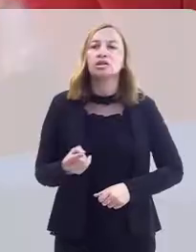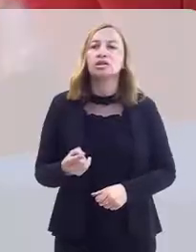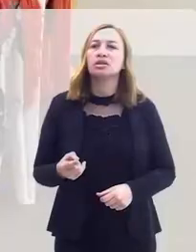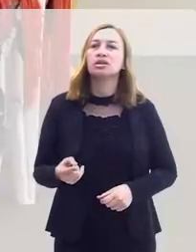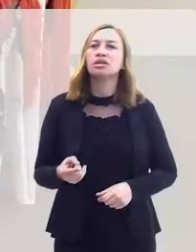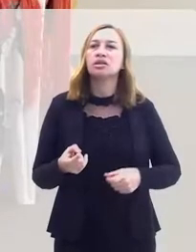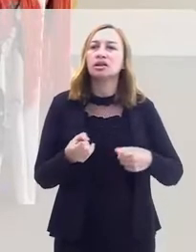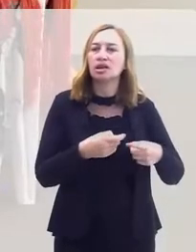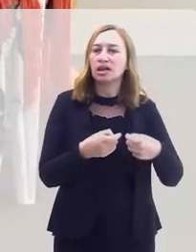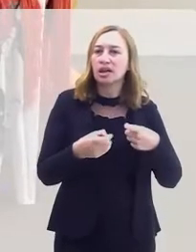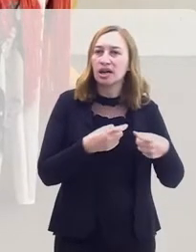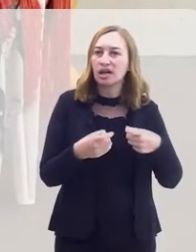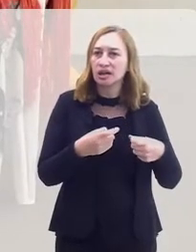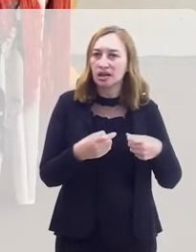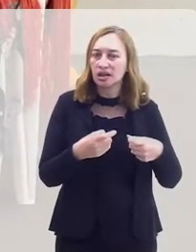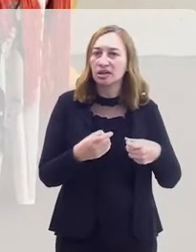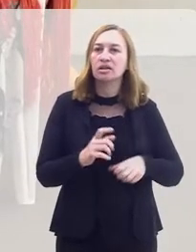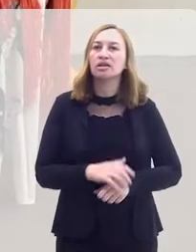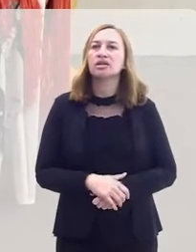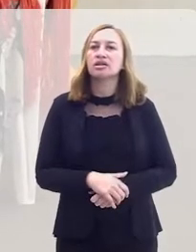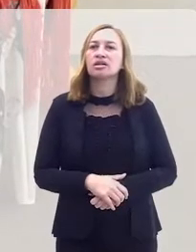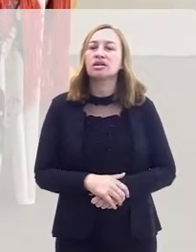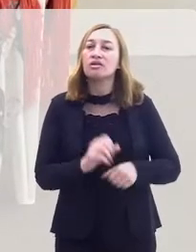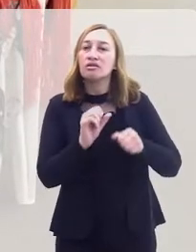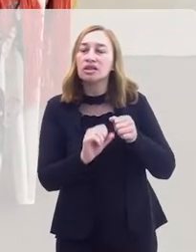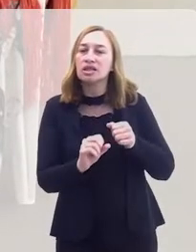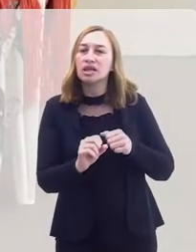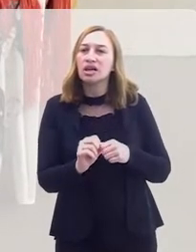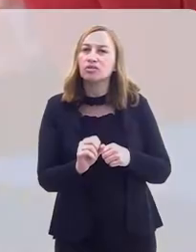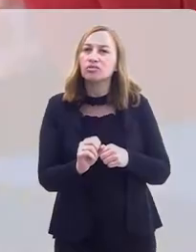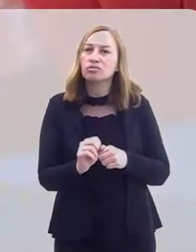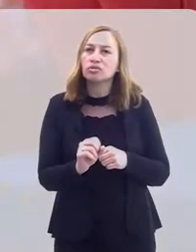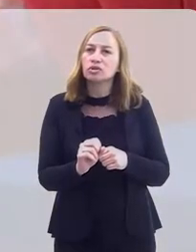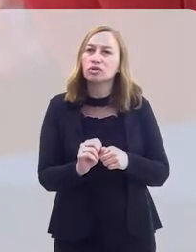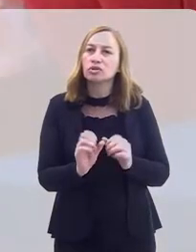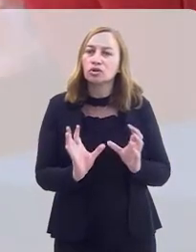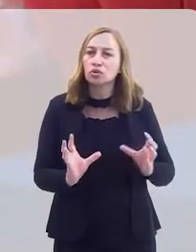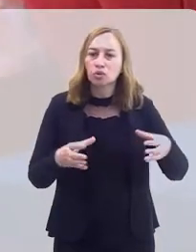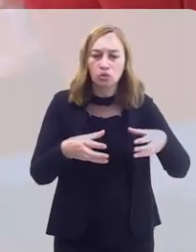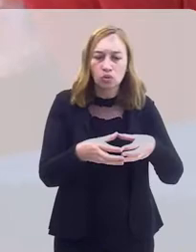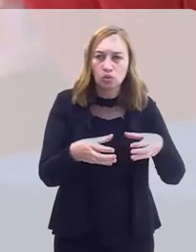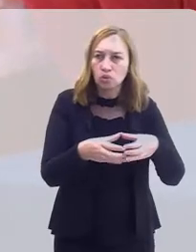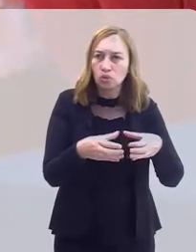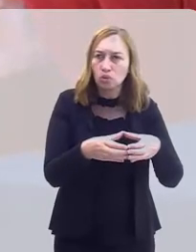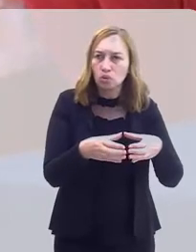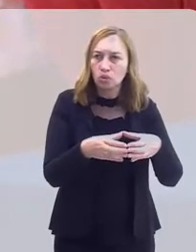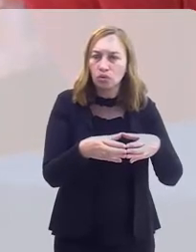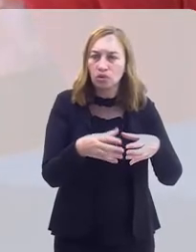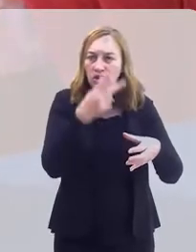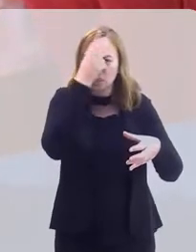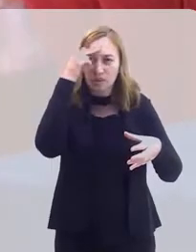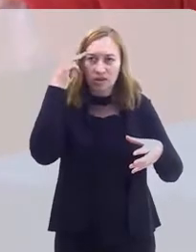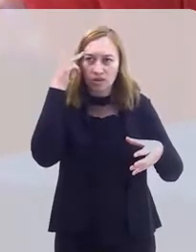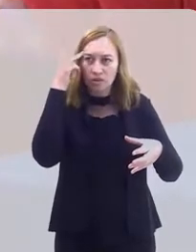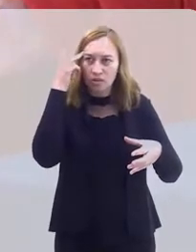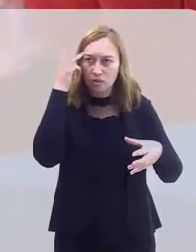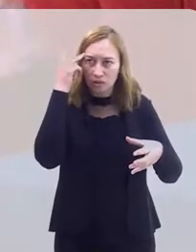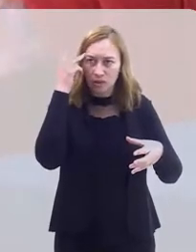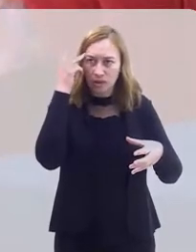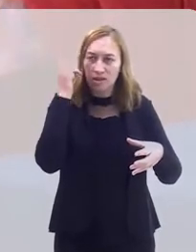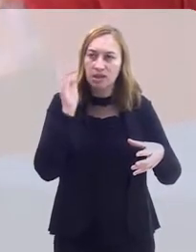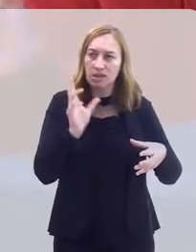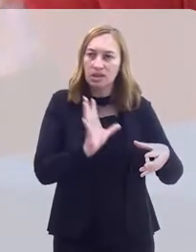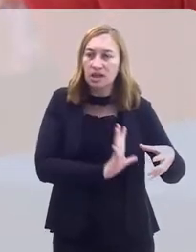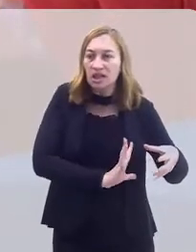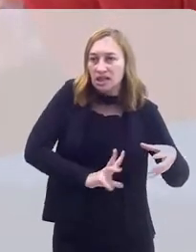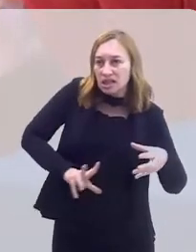eles tiveram anistia e fizeram lá uma comunidade cigana. Mas eles voltaram, né,